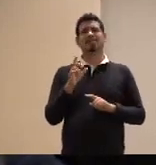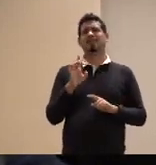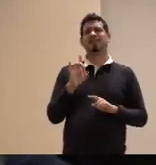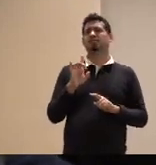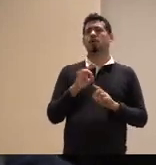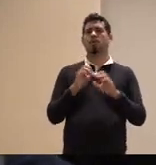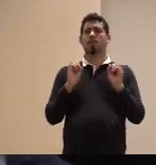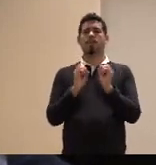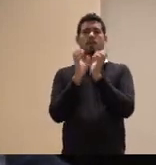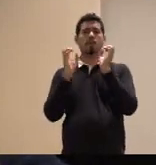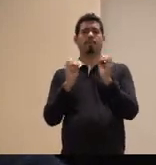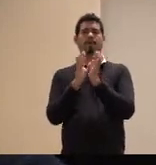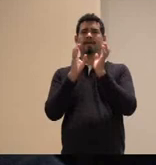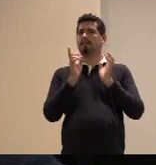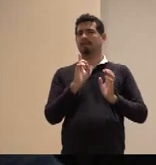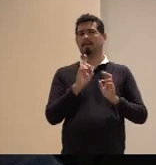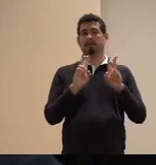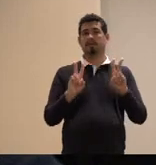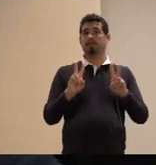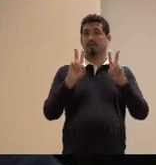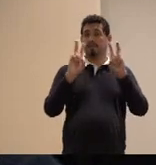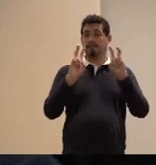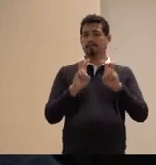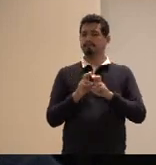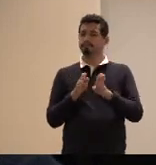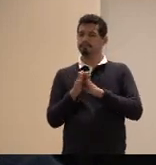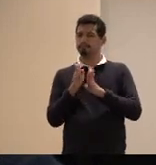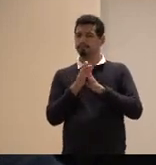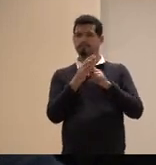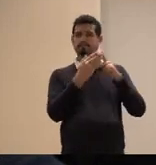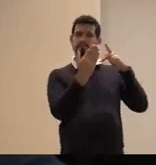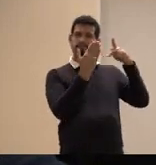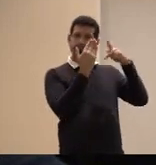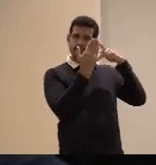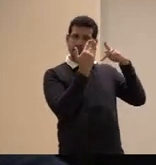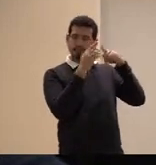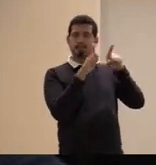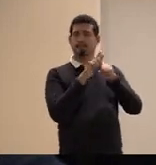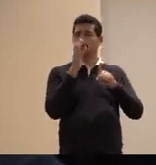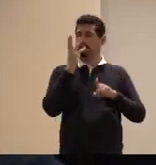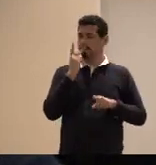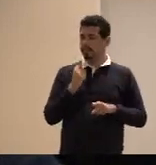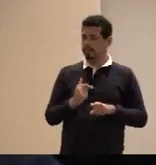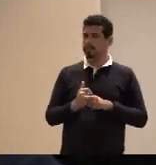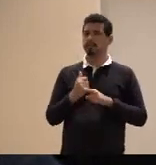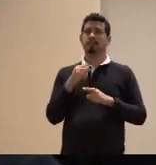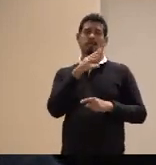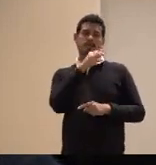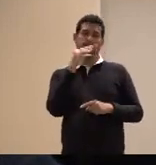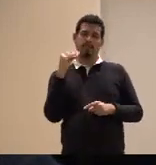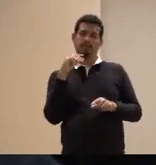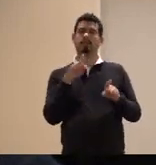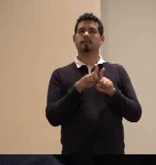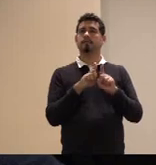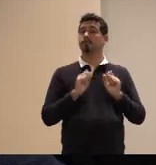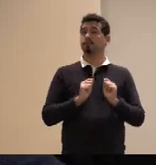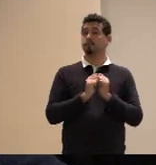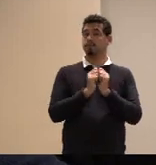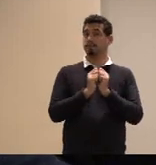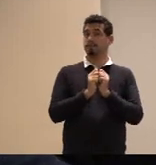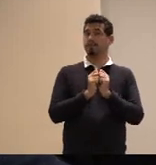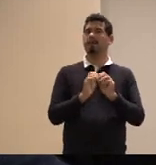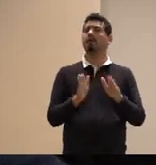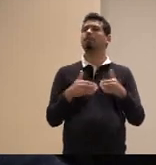Bombinhas que está vivendo isso em relação à clínica psiquiátrica com crianças e adolescentes, na alta complexidade, né? Cadê